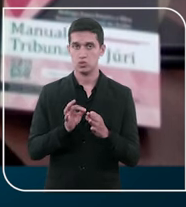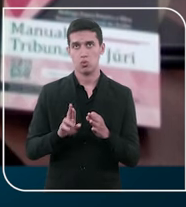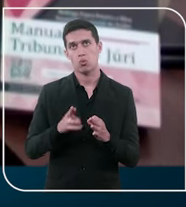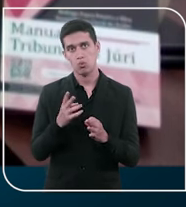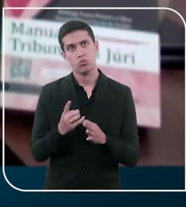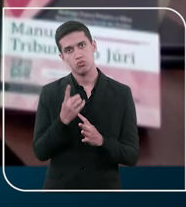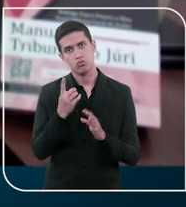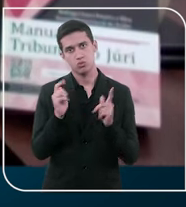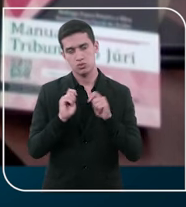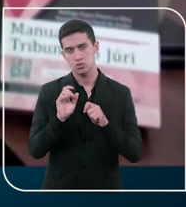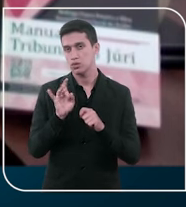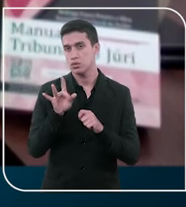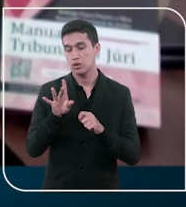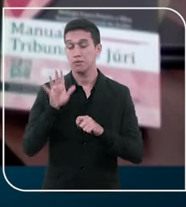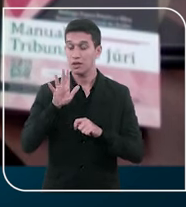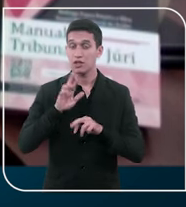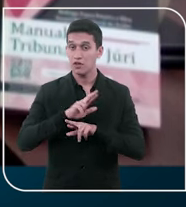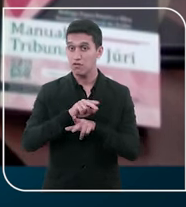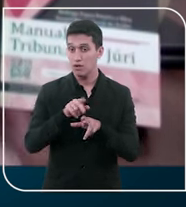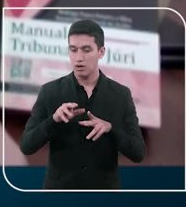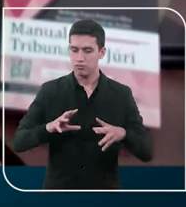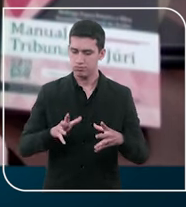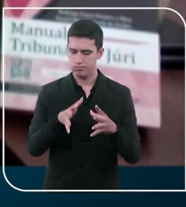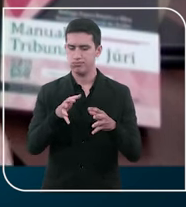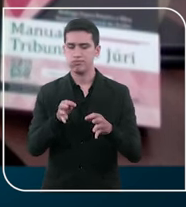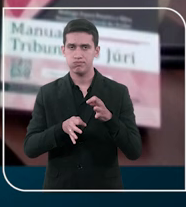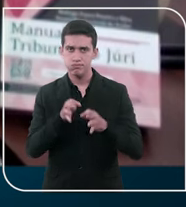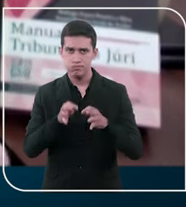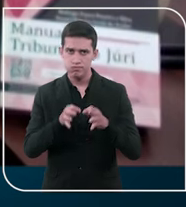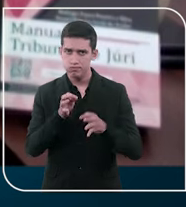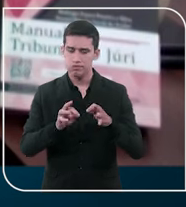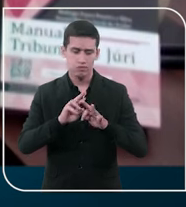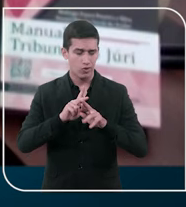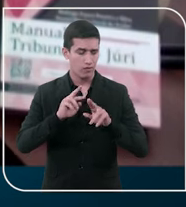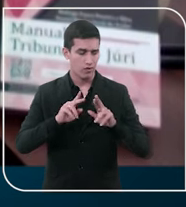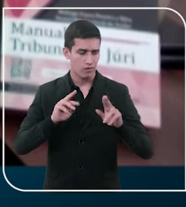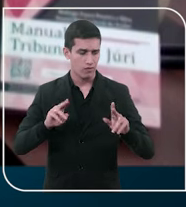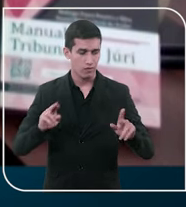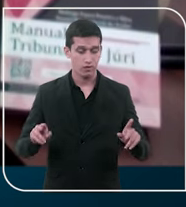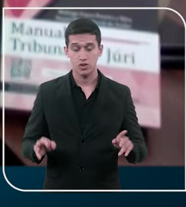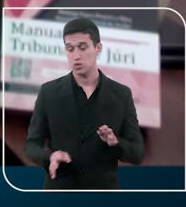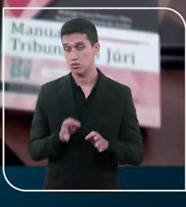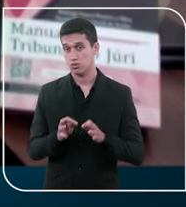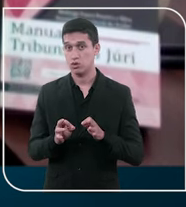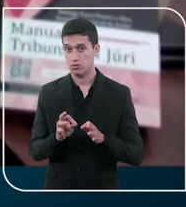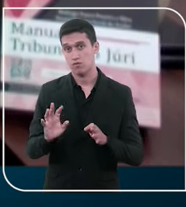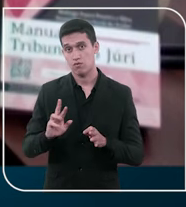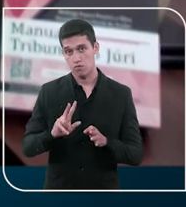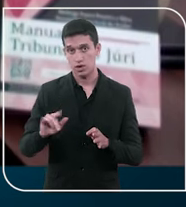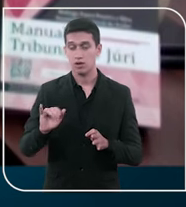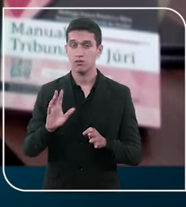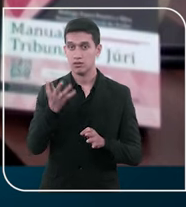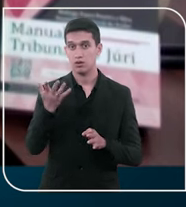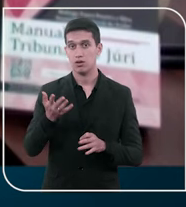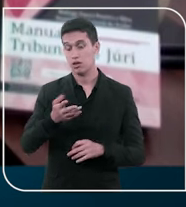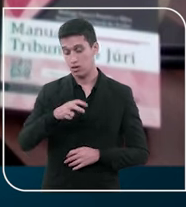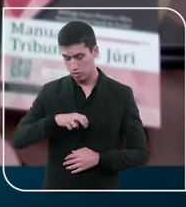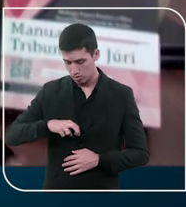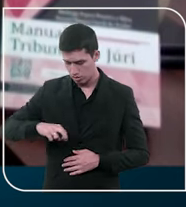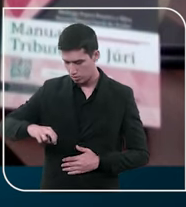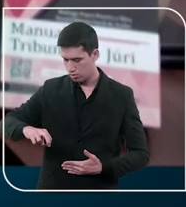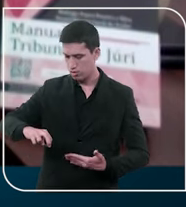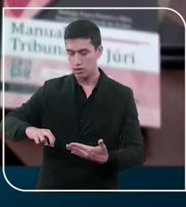uma única sessão, dependendo da comarca, mas diversas sessões, diversos julgamentos ocorrerão, e